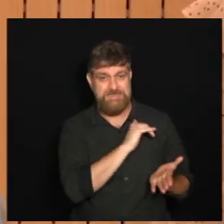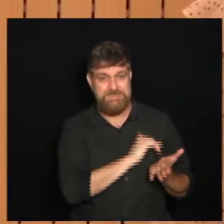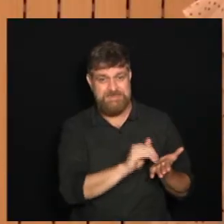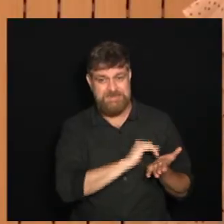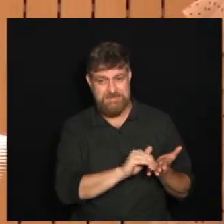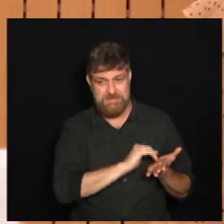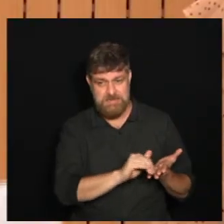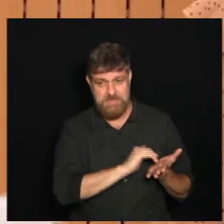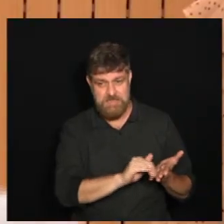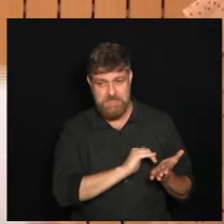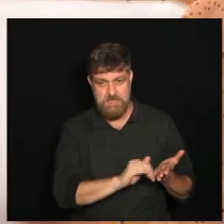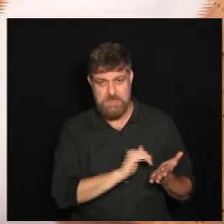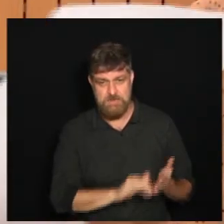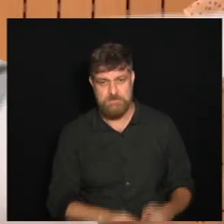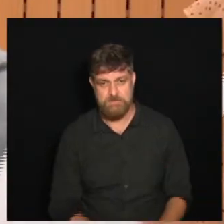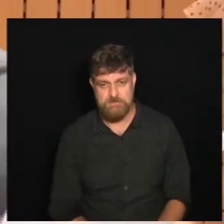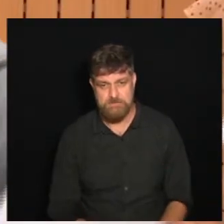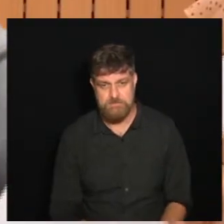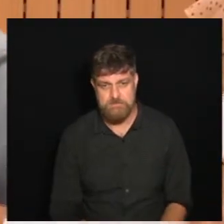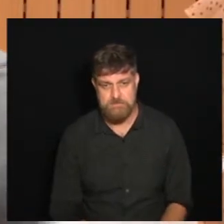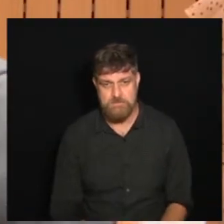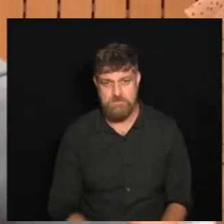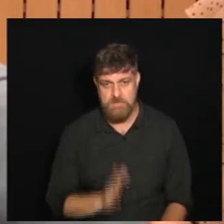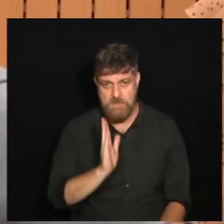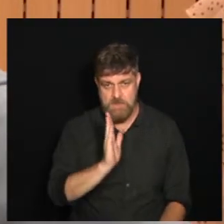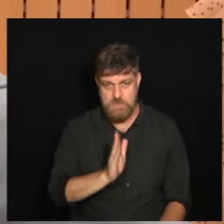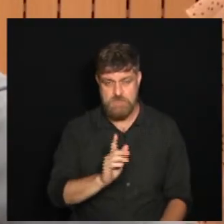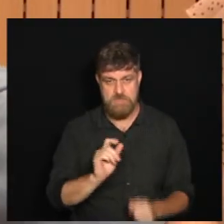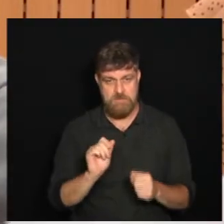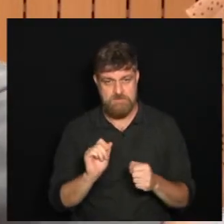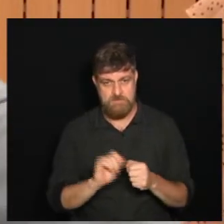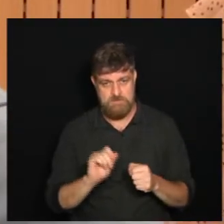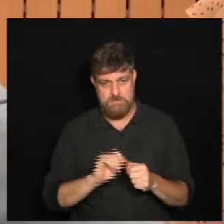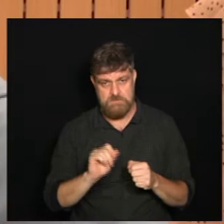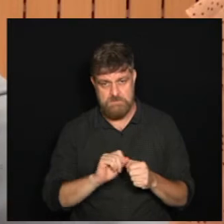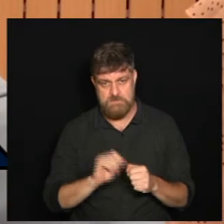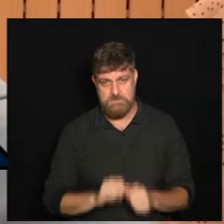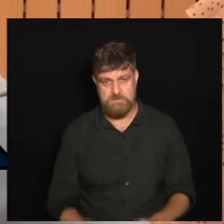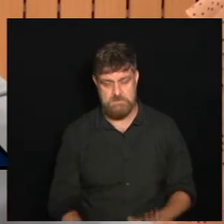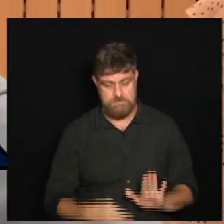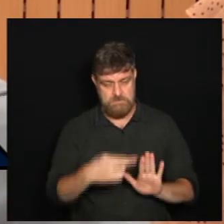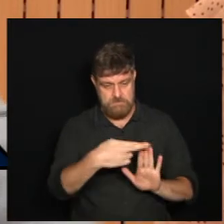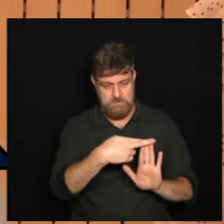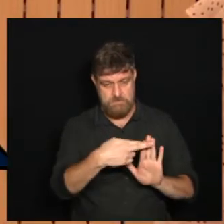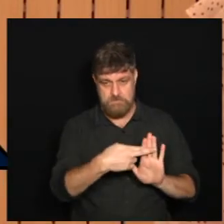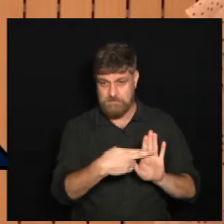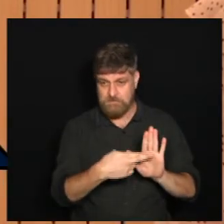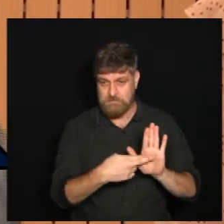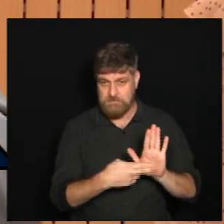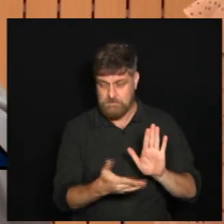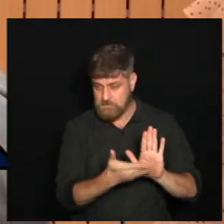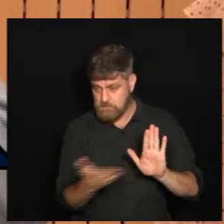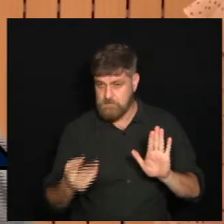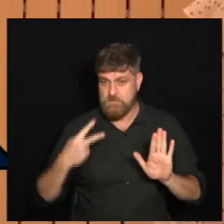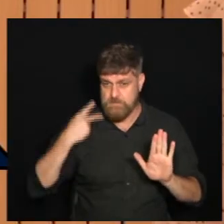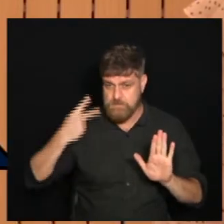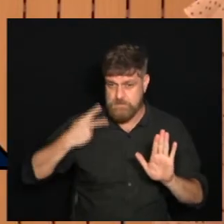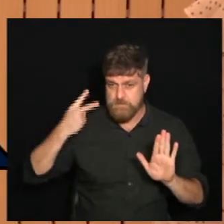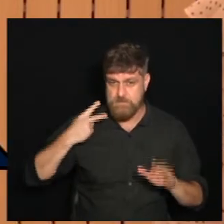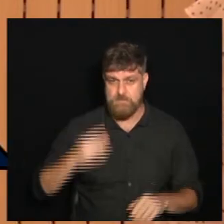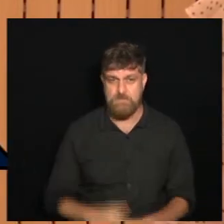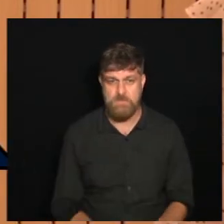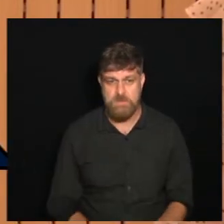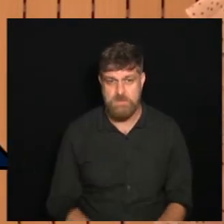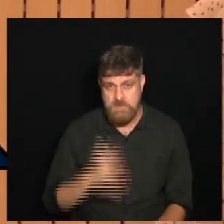de gabinete já estão fazendo um regramento para que os senhores vereadores, a partir do dia